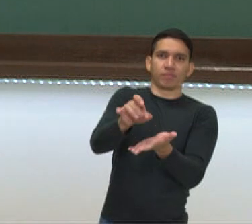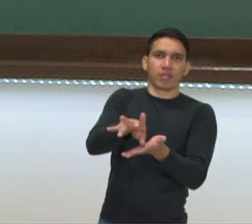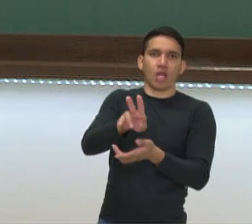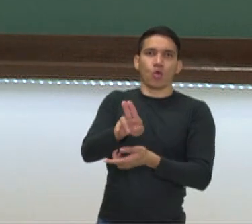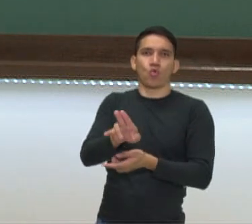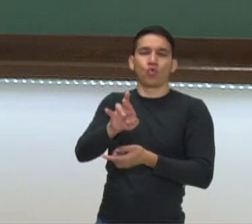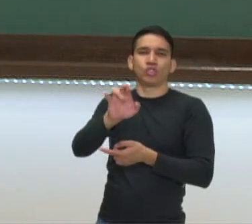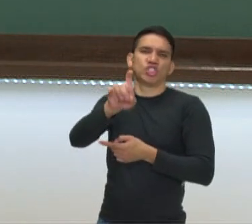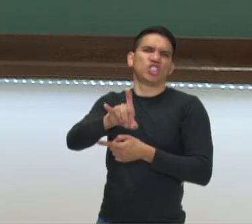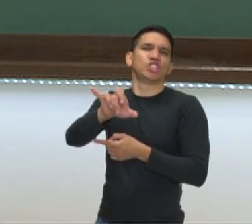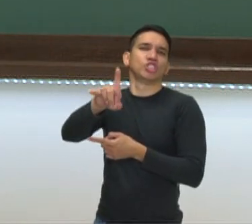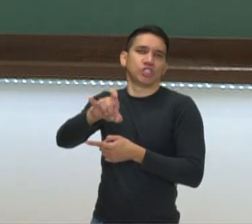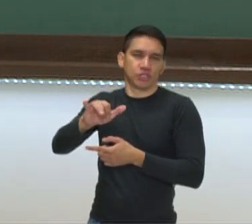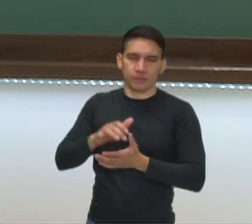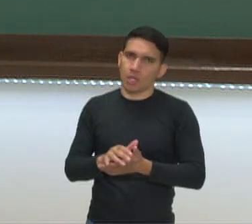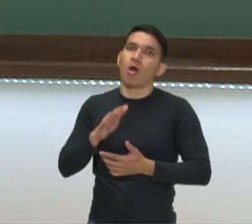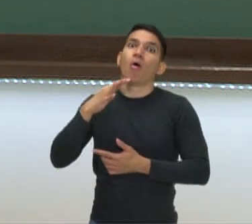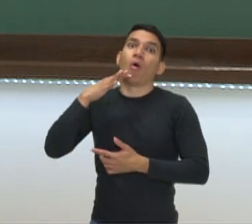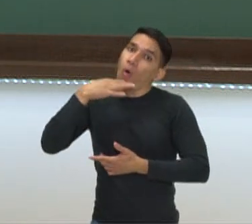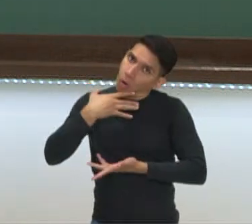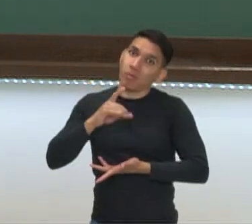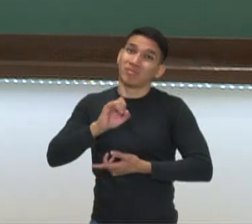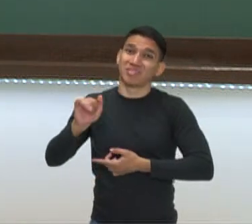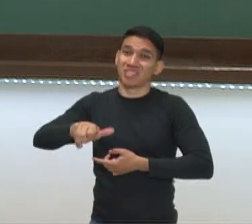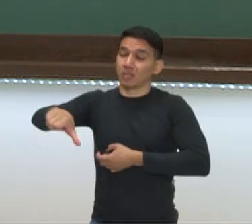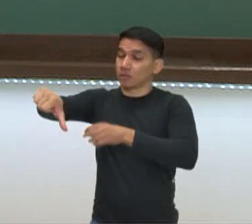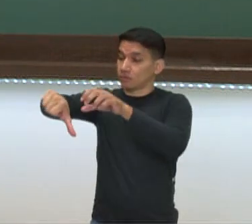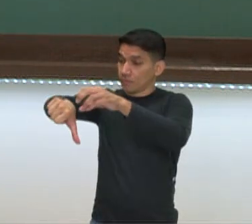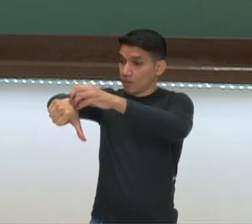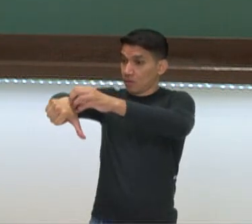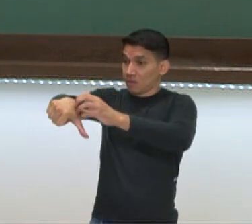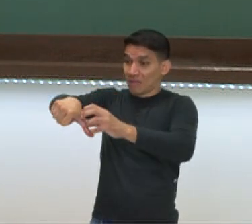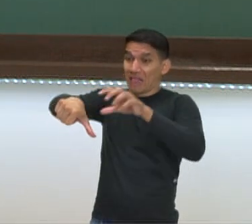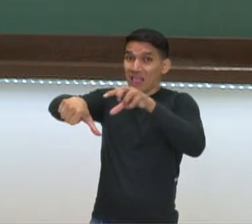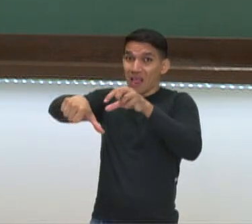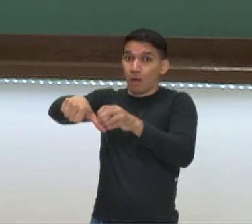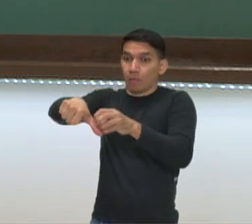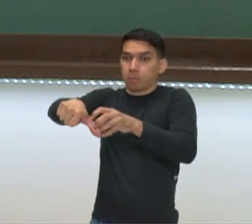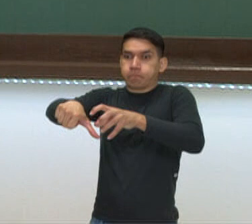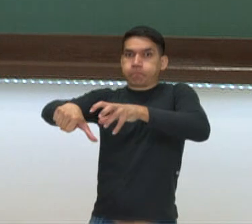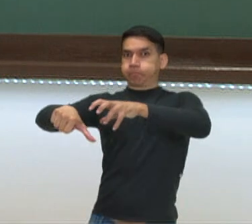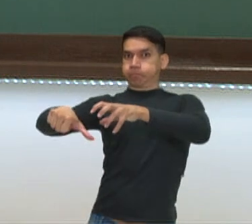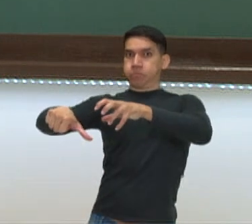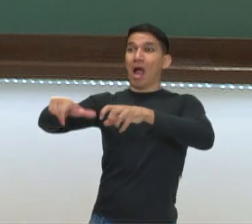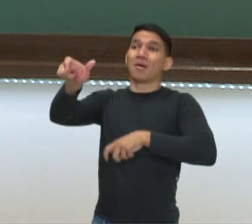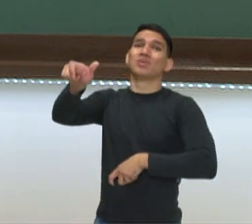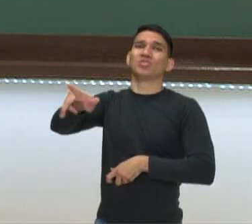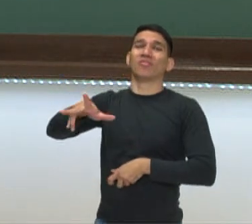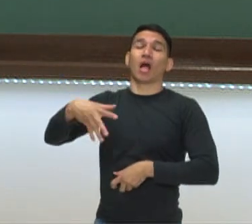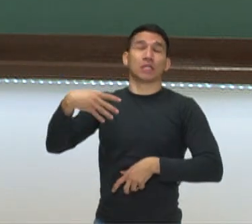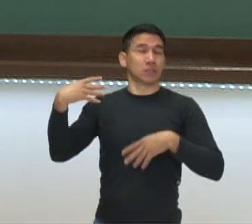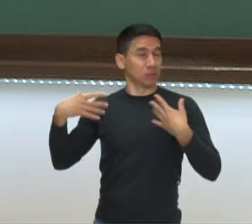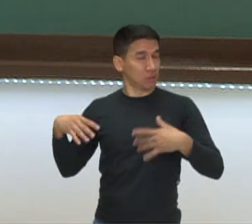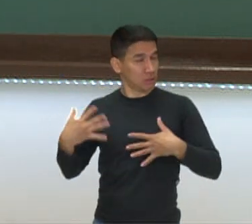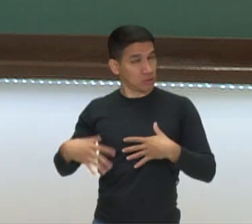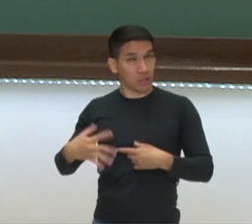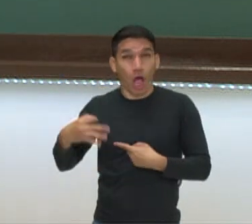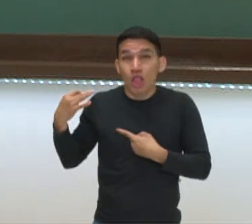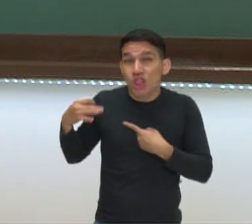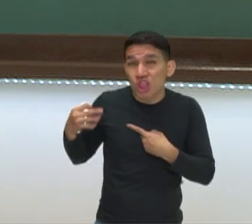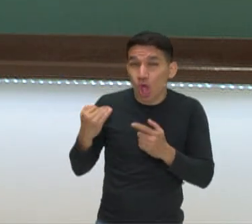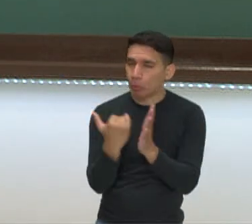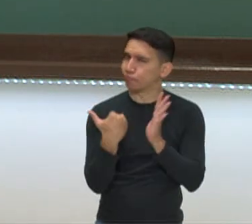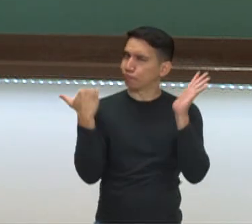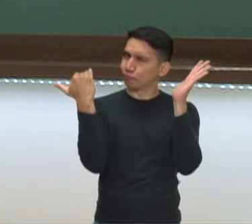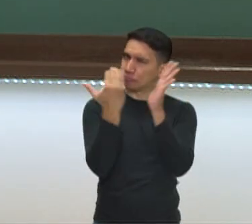esse cálculo renal for grande, a pessoa vai sentir muita dor. Então existem alguns métodos em